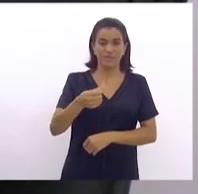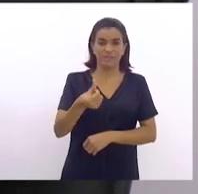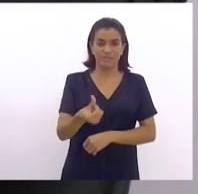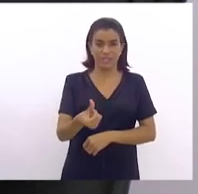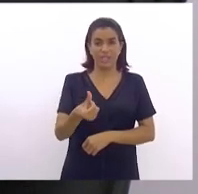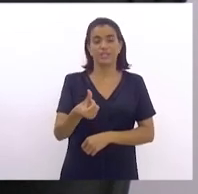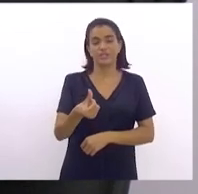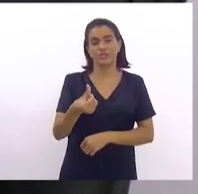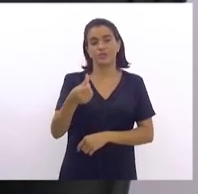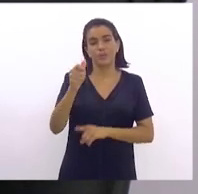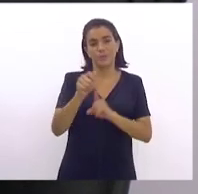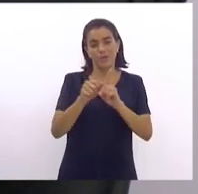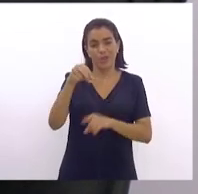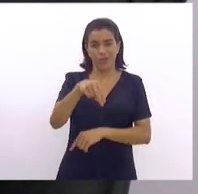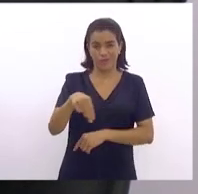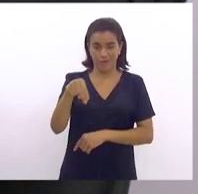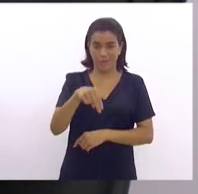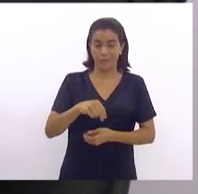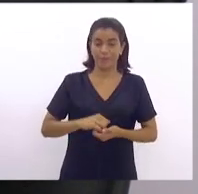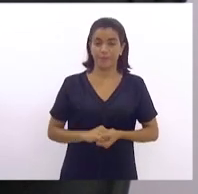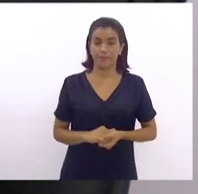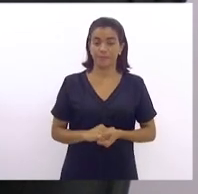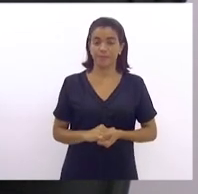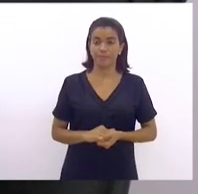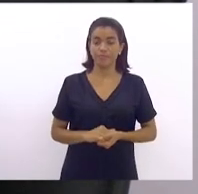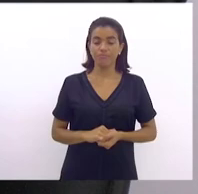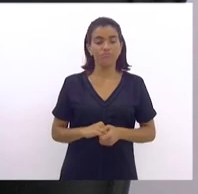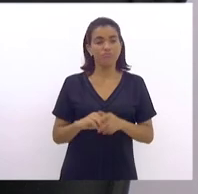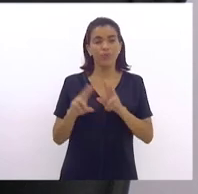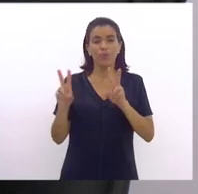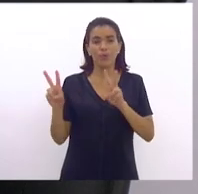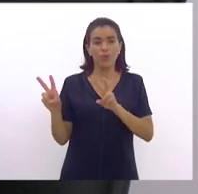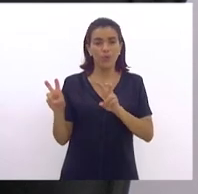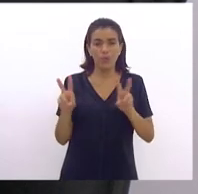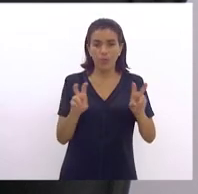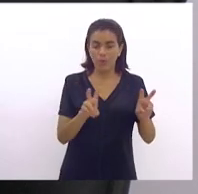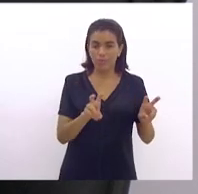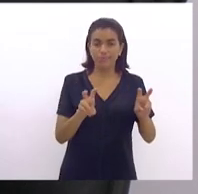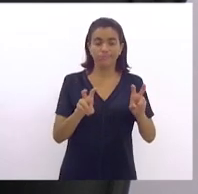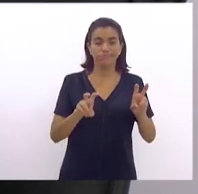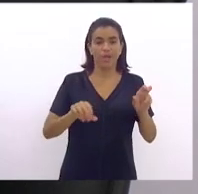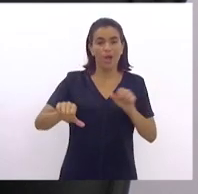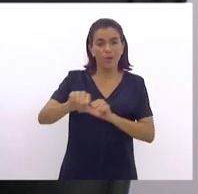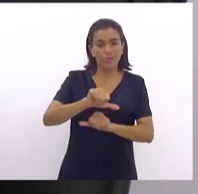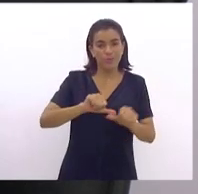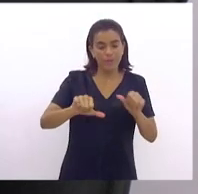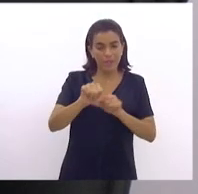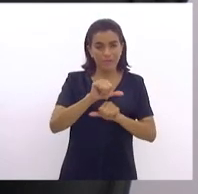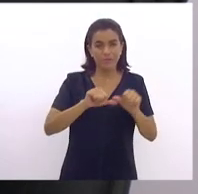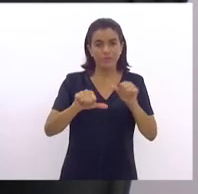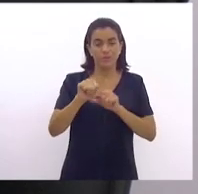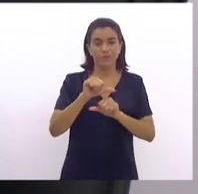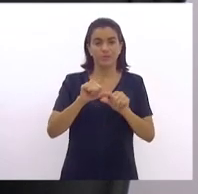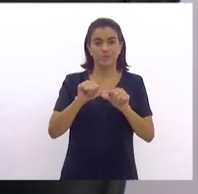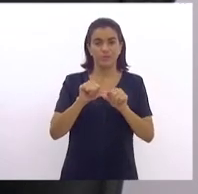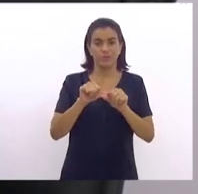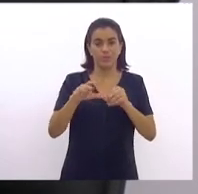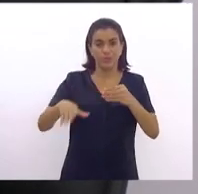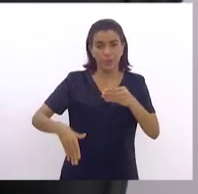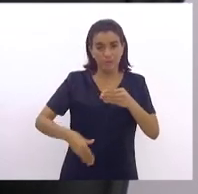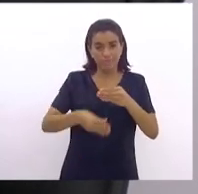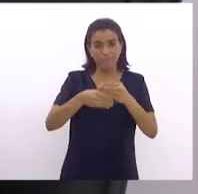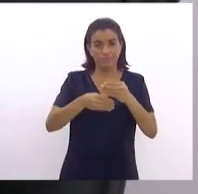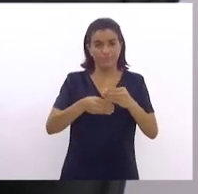providências. É naquele sentido de promover alterações ali sobre os adicionais,